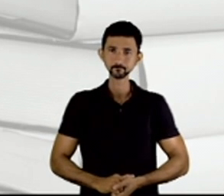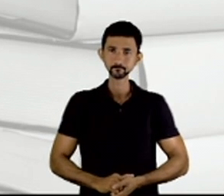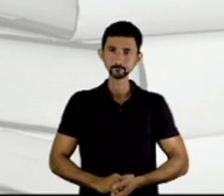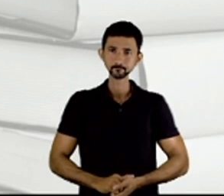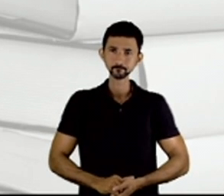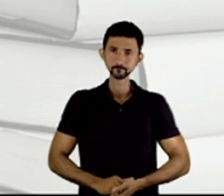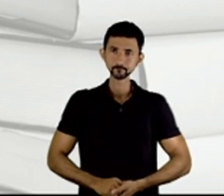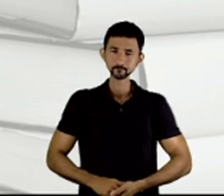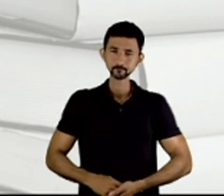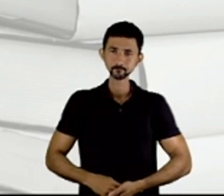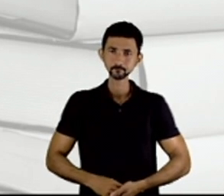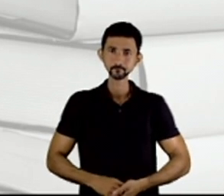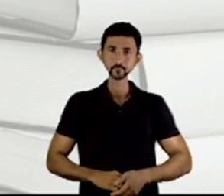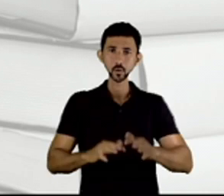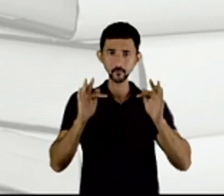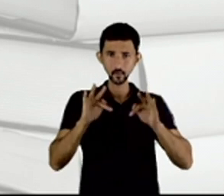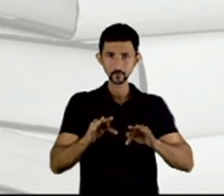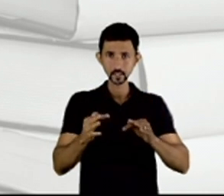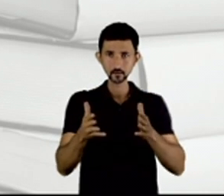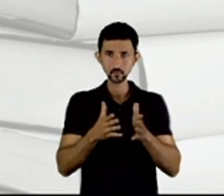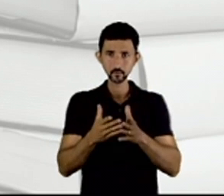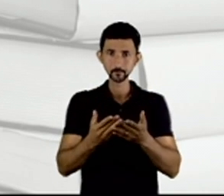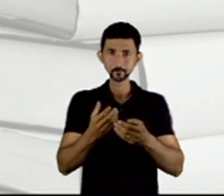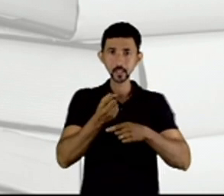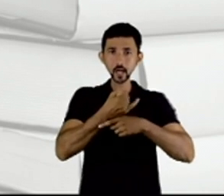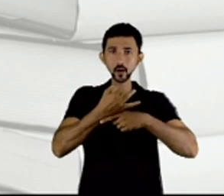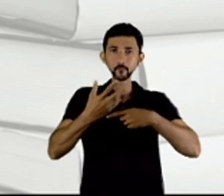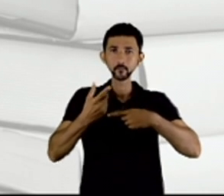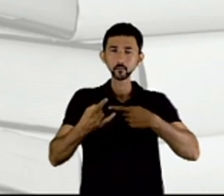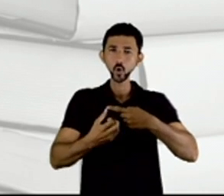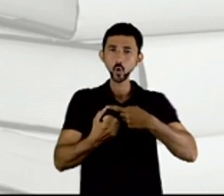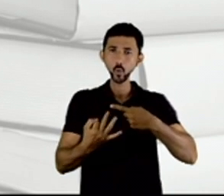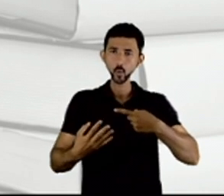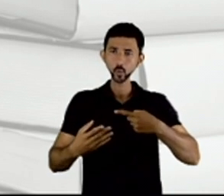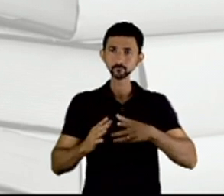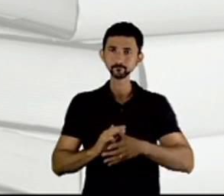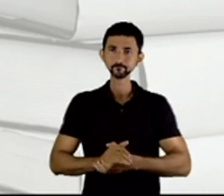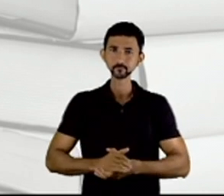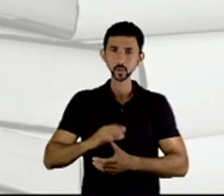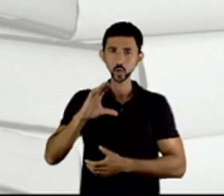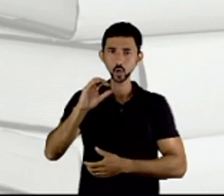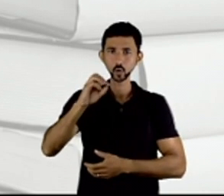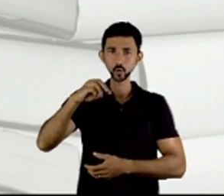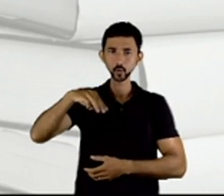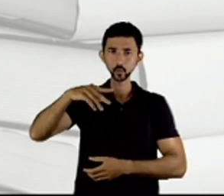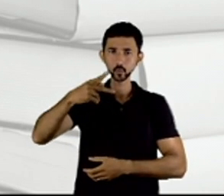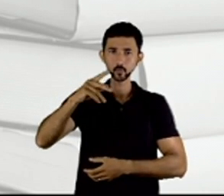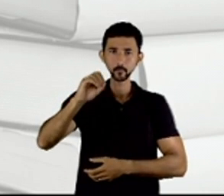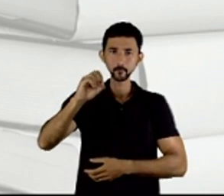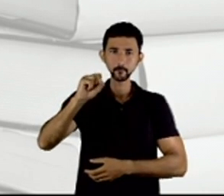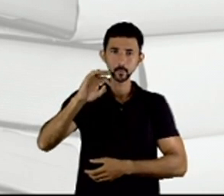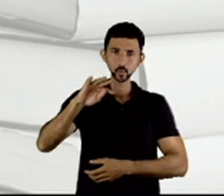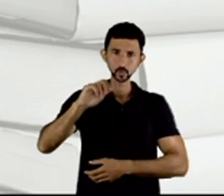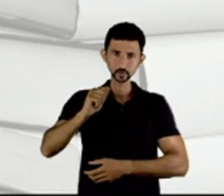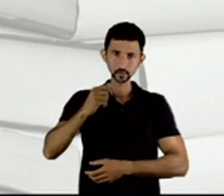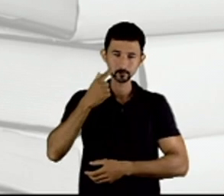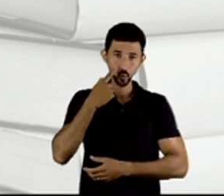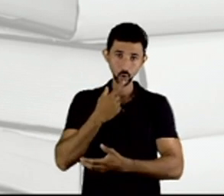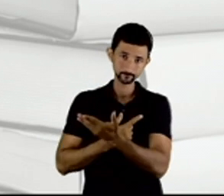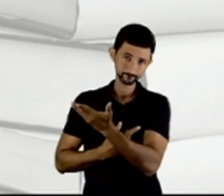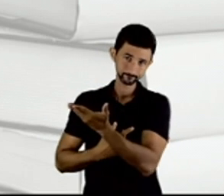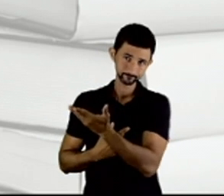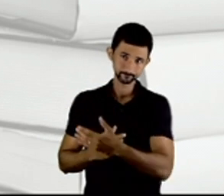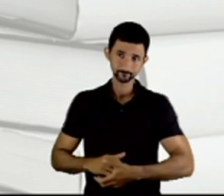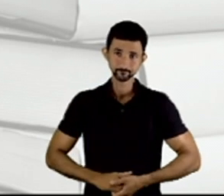finalizar por meio da fração geratriz de dízima periódica composta. O procedimento é análogo, com um pequeno detalhe